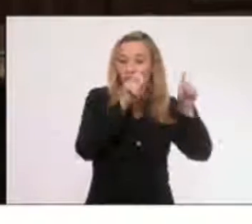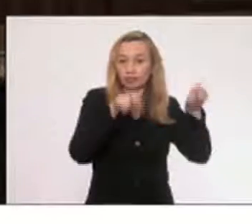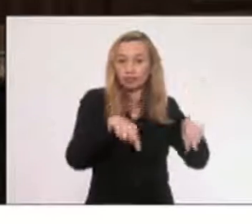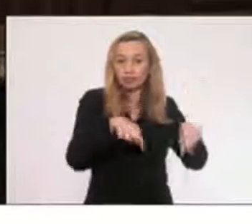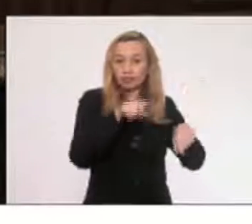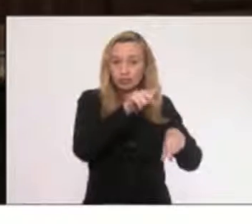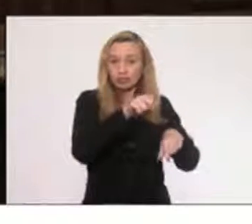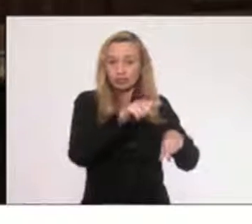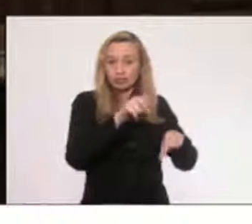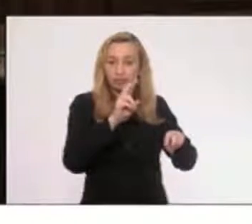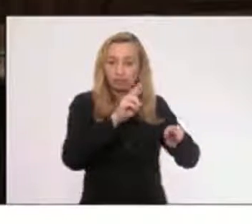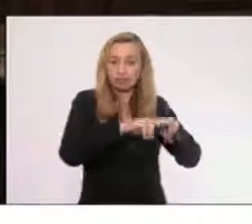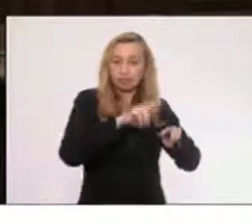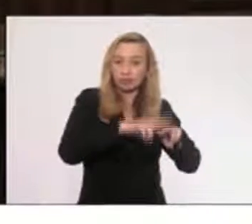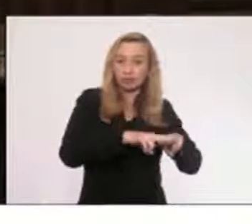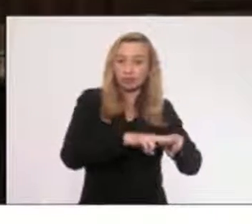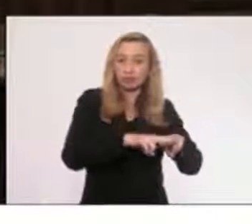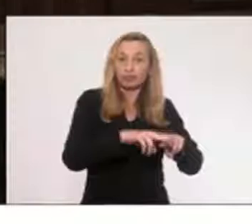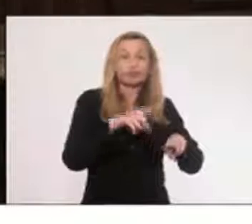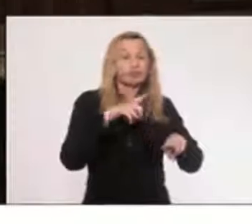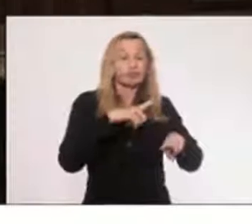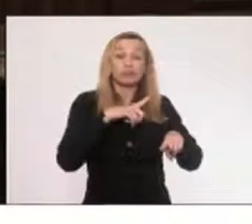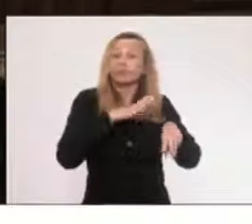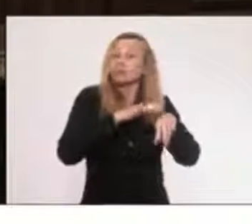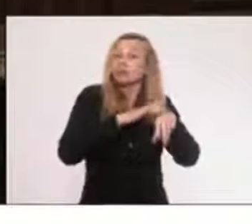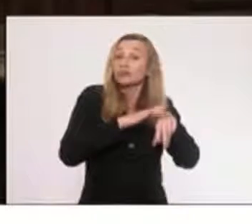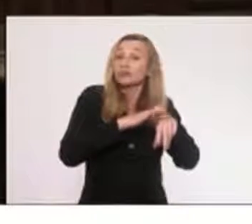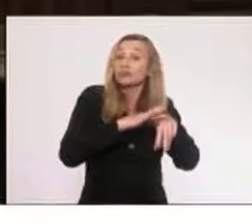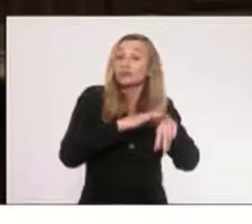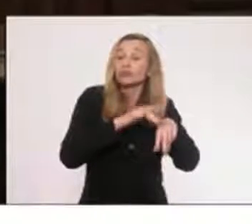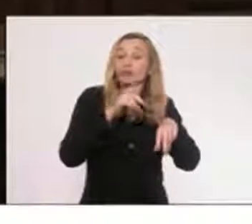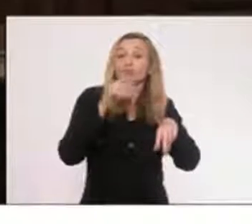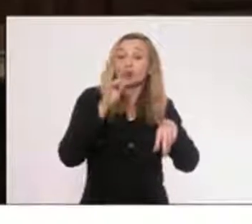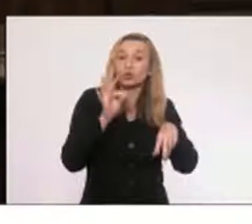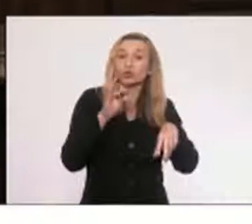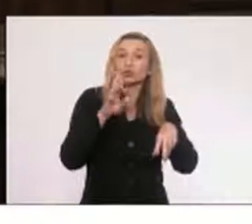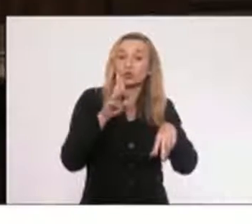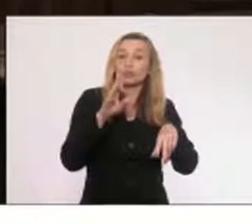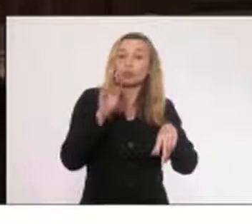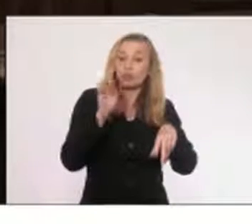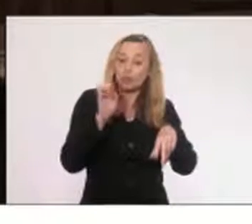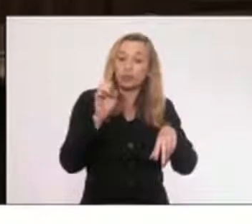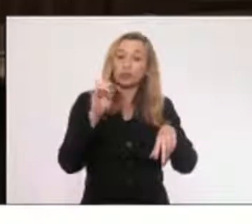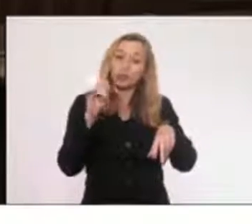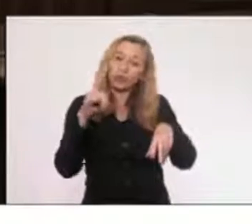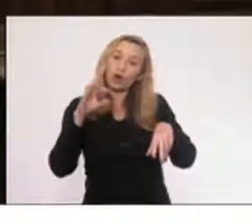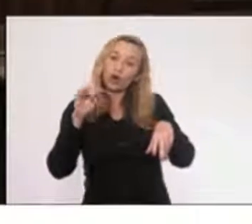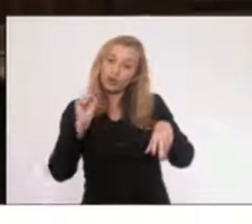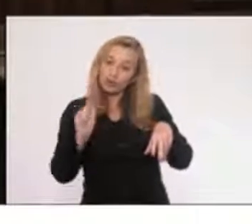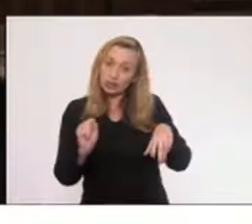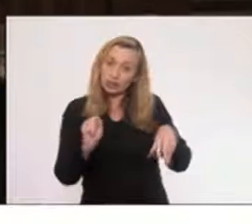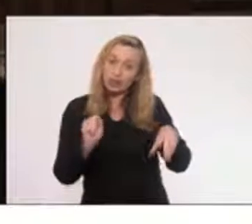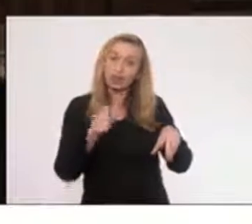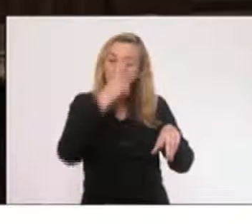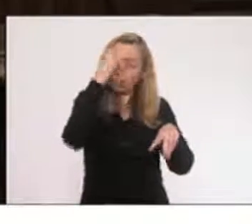tuberculose, que não coloca em risco só aos presos, mas aos